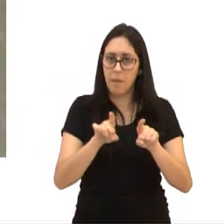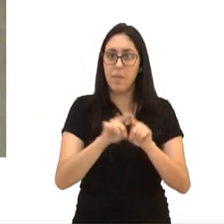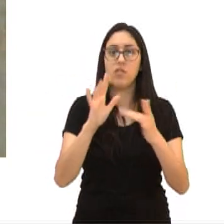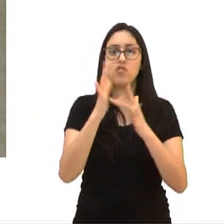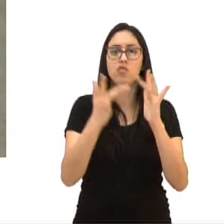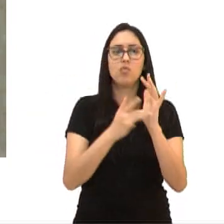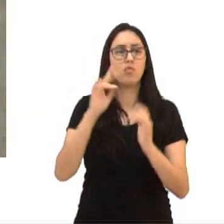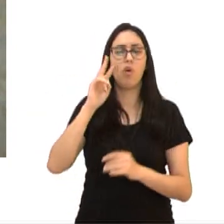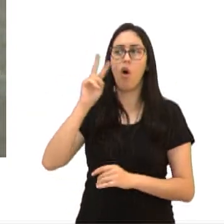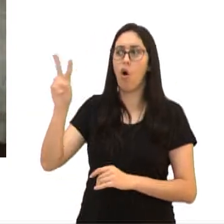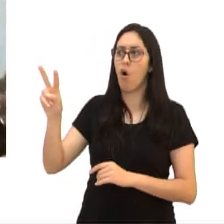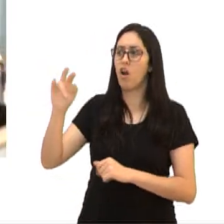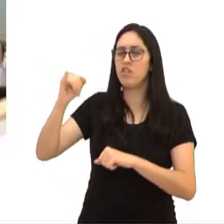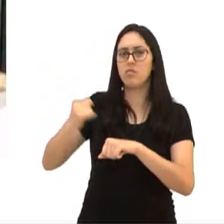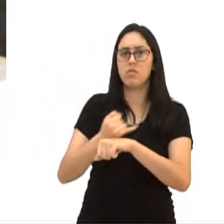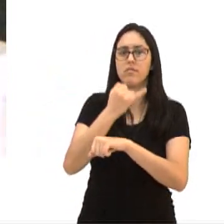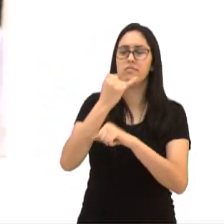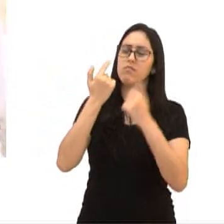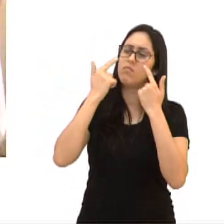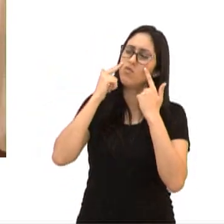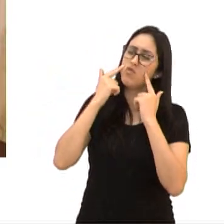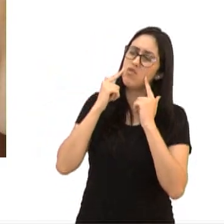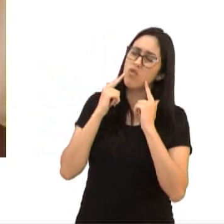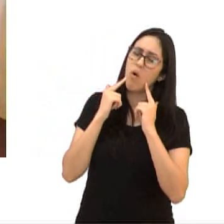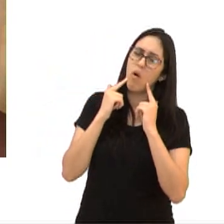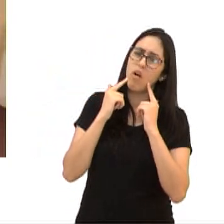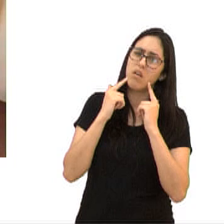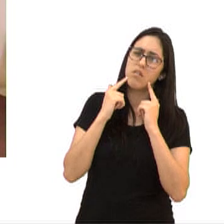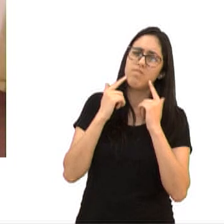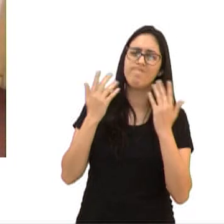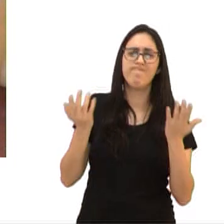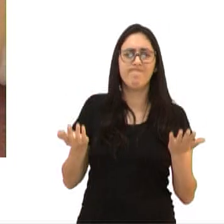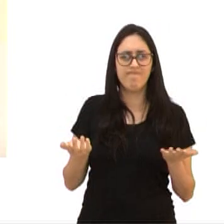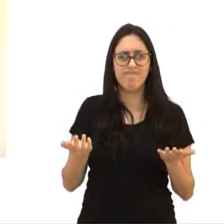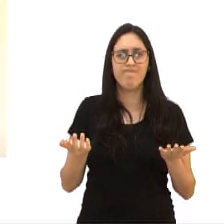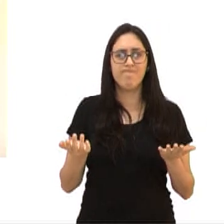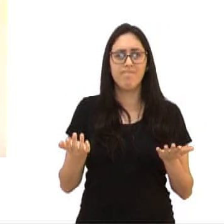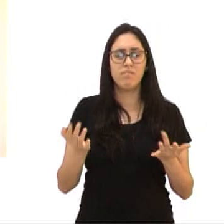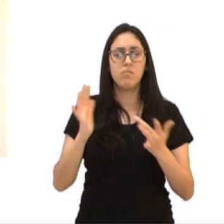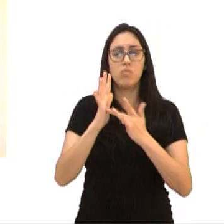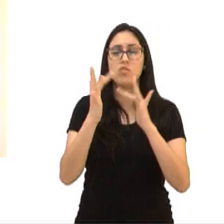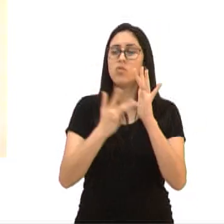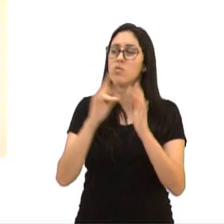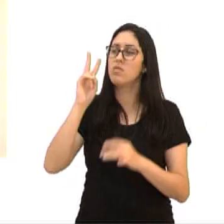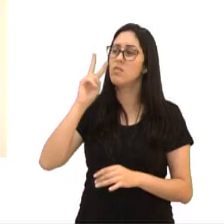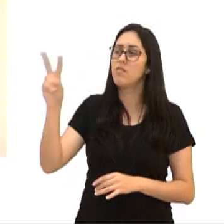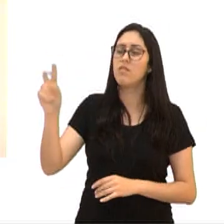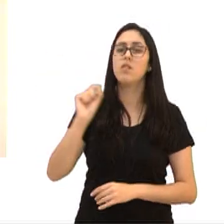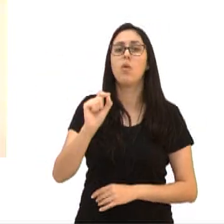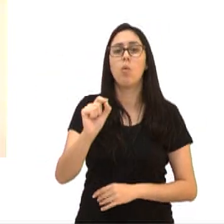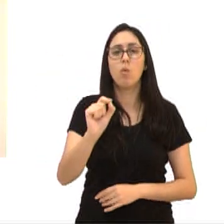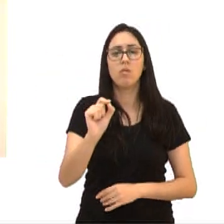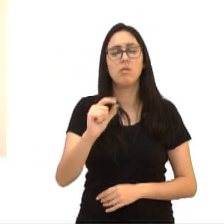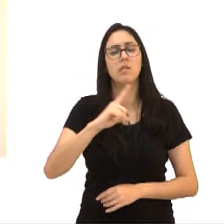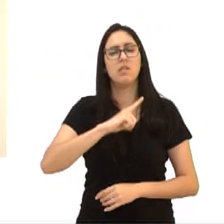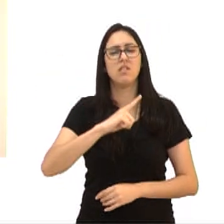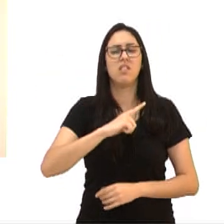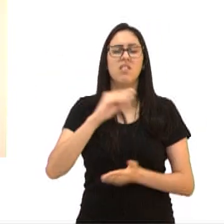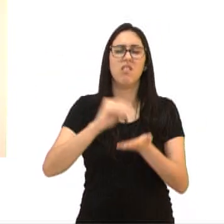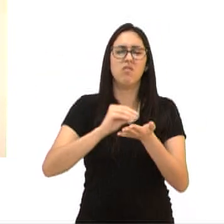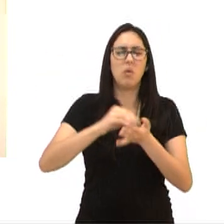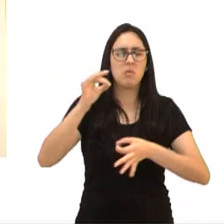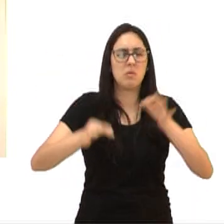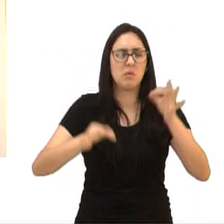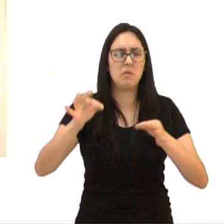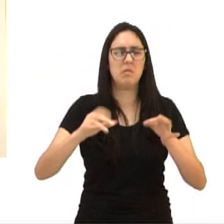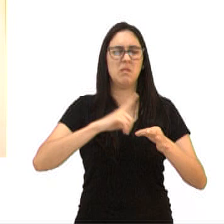cidade. O que Jesus vê em Jerusalém? Ele vê injustiça, ele vê fome, ele